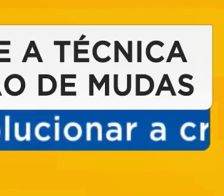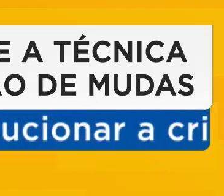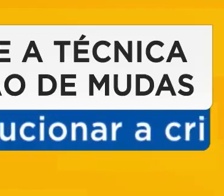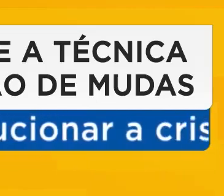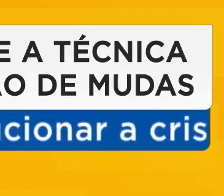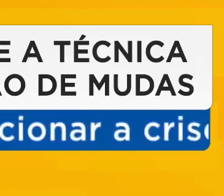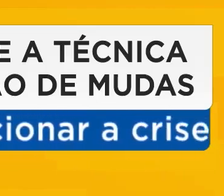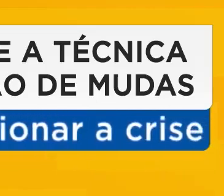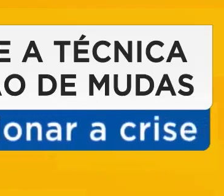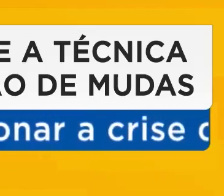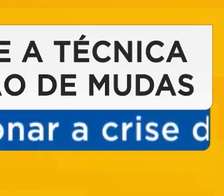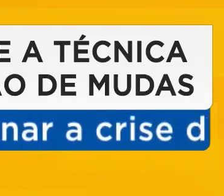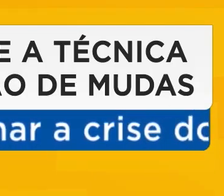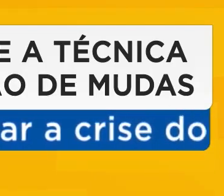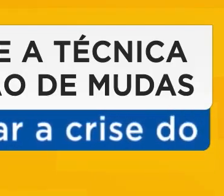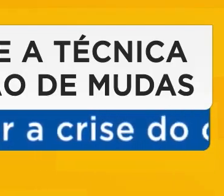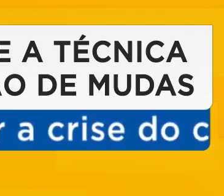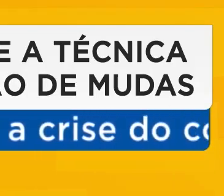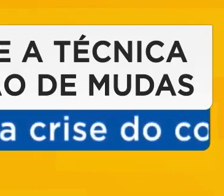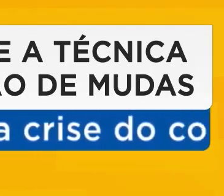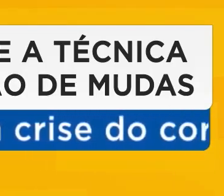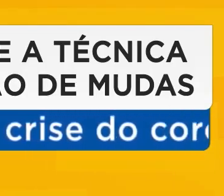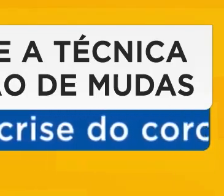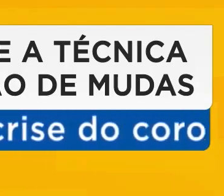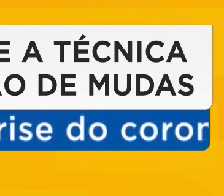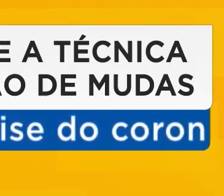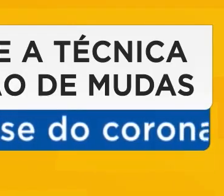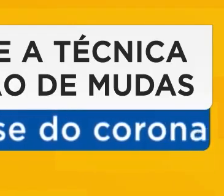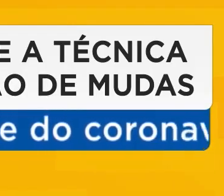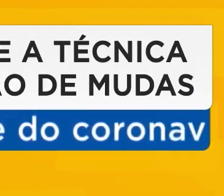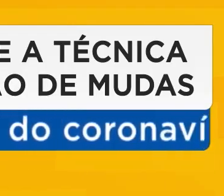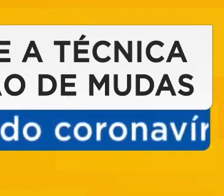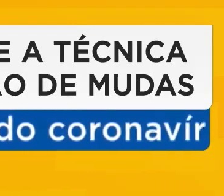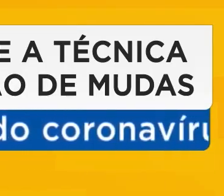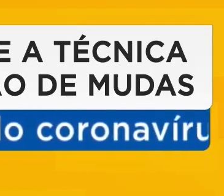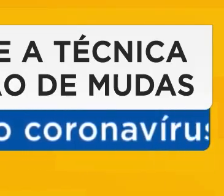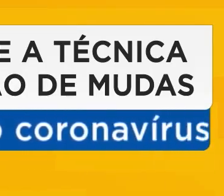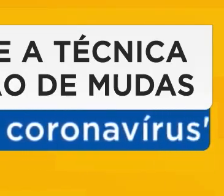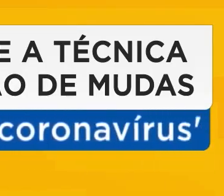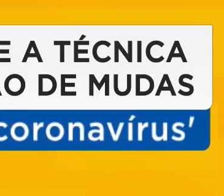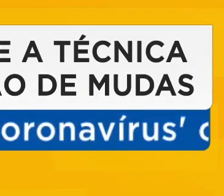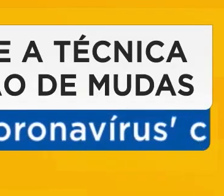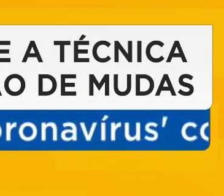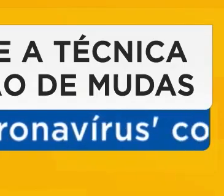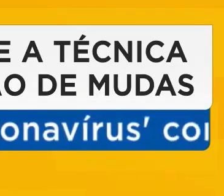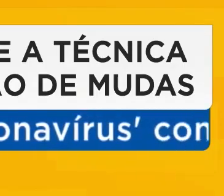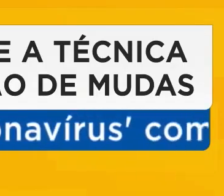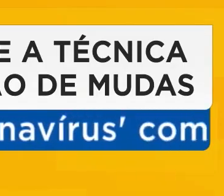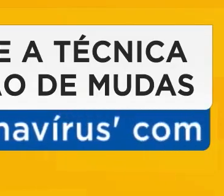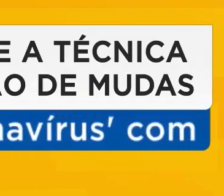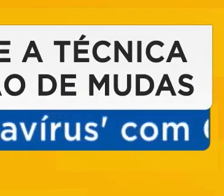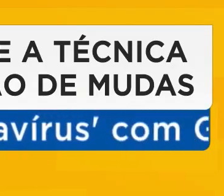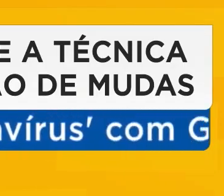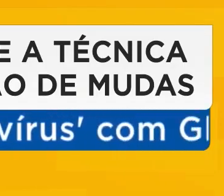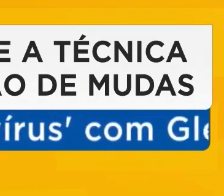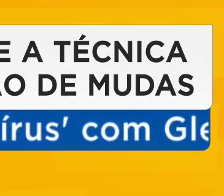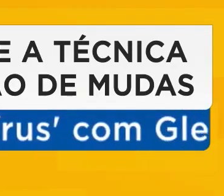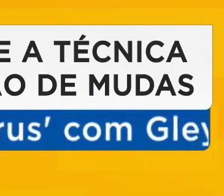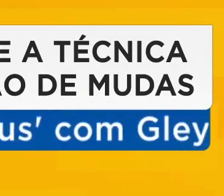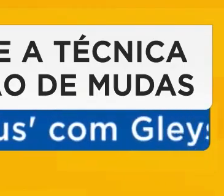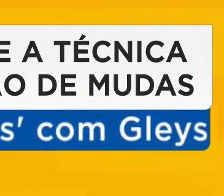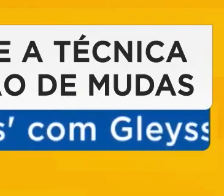gente foram situações ou oportunidades que foram geradas e a produção integrada